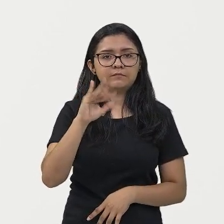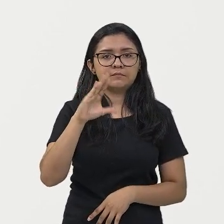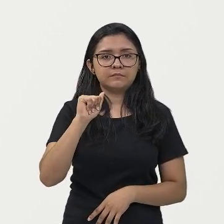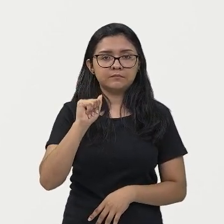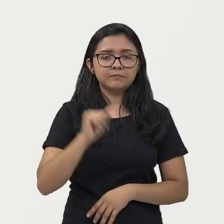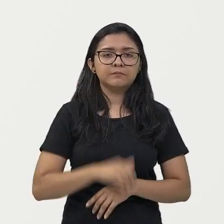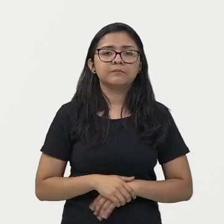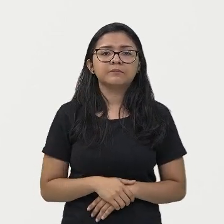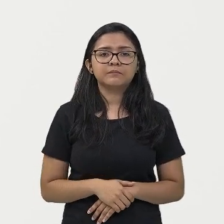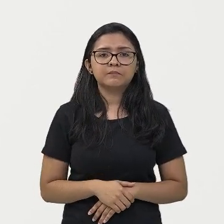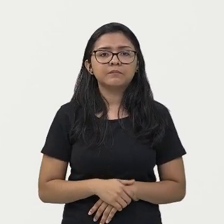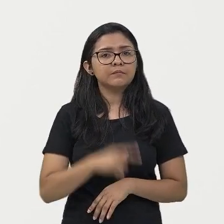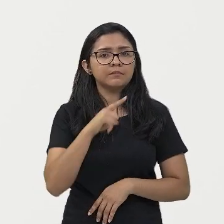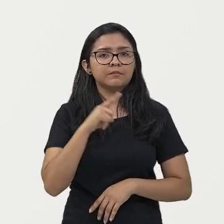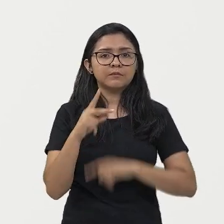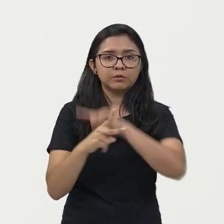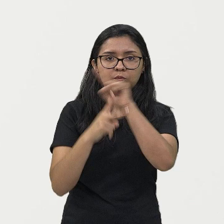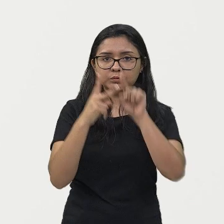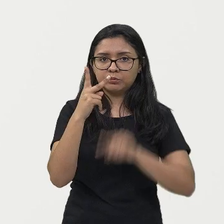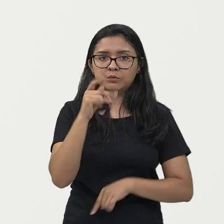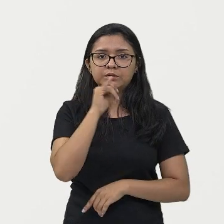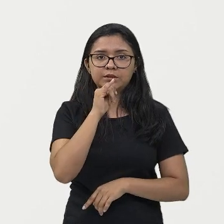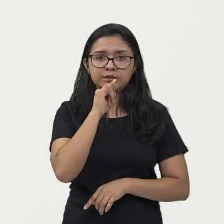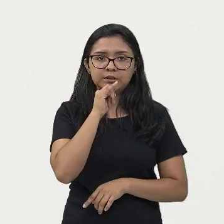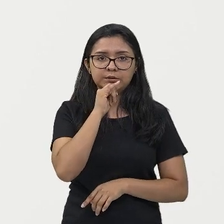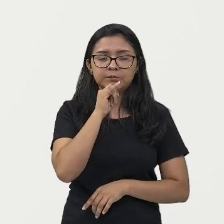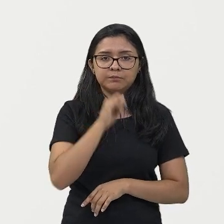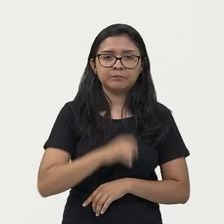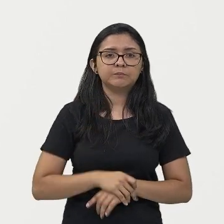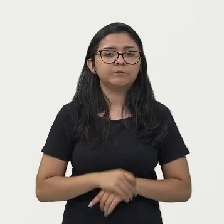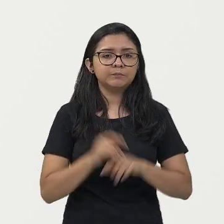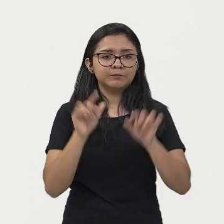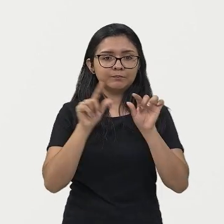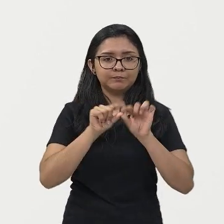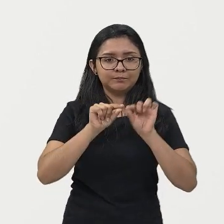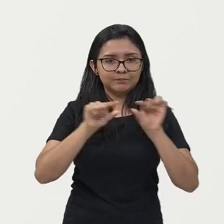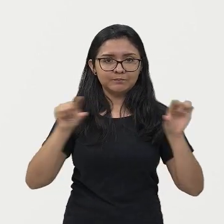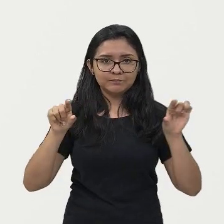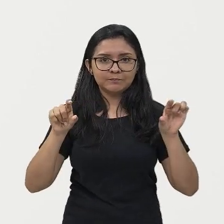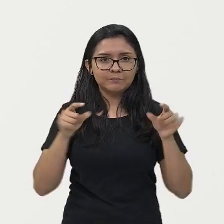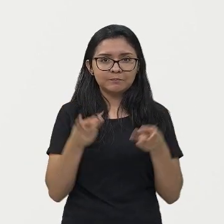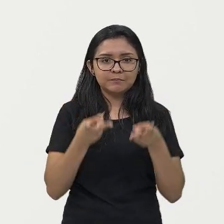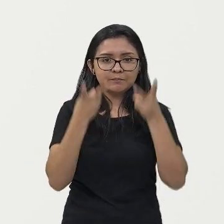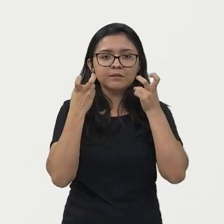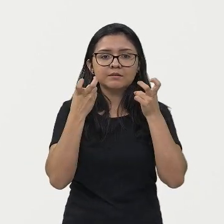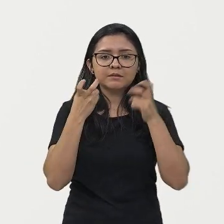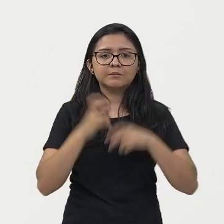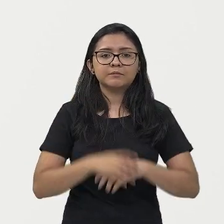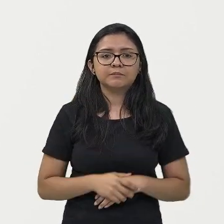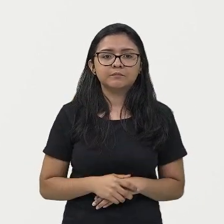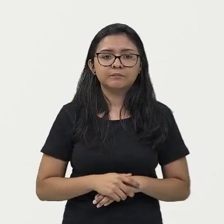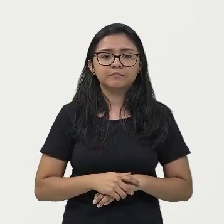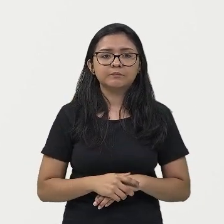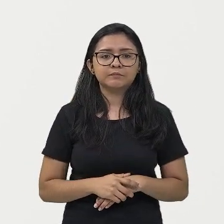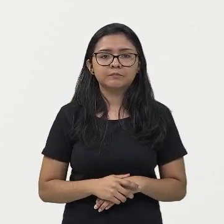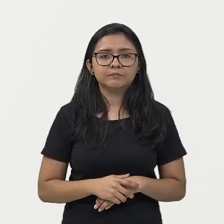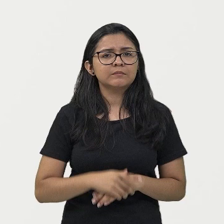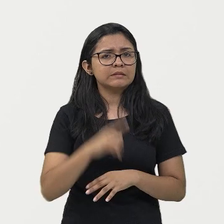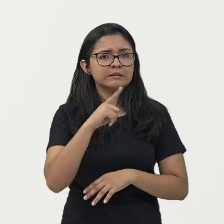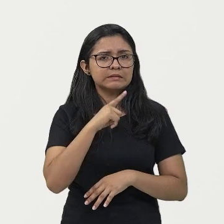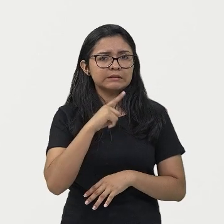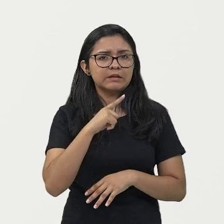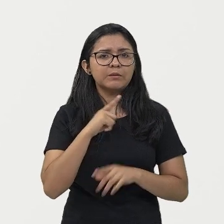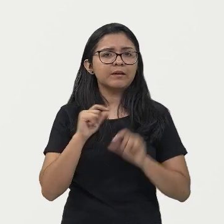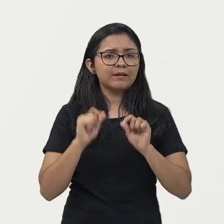alifática. Então, nós temos 2 exemplos de cadeias aqui, né? Observe que a cadeia ela vai ser